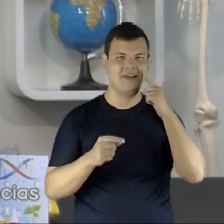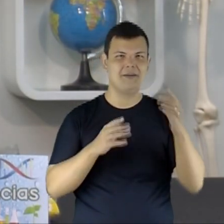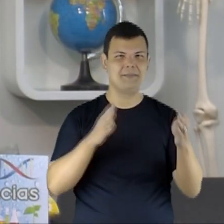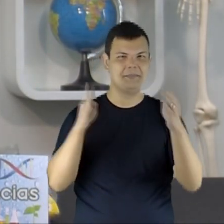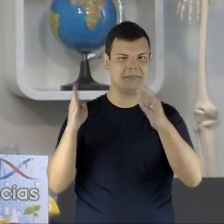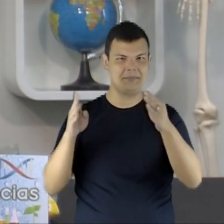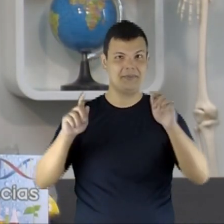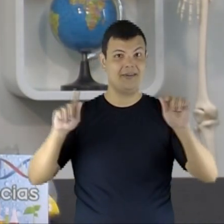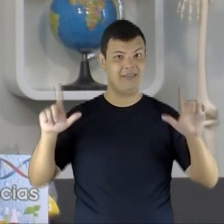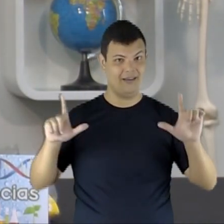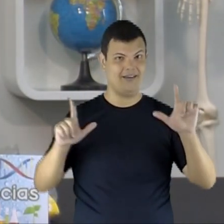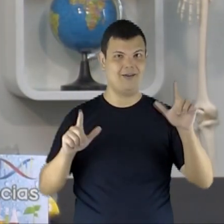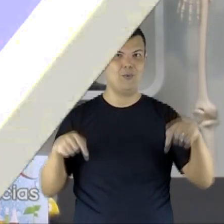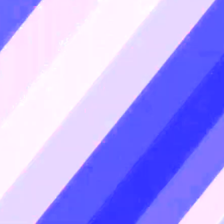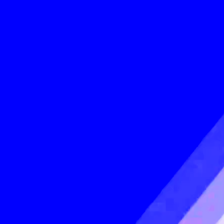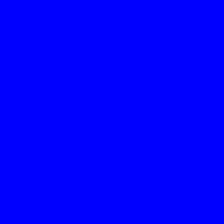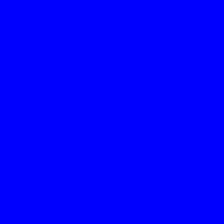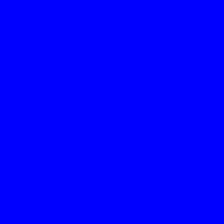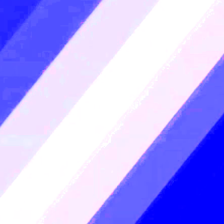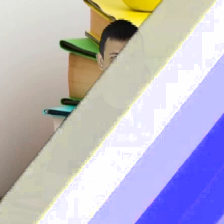aí na tela o assunto de hoje.